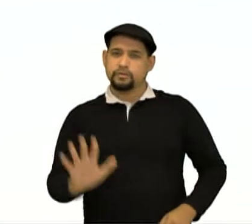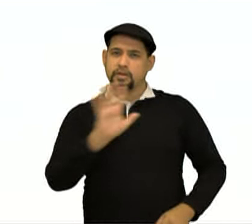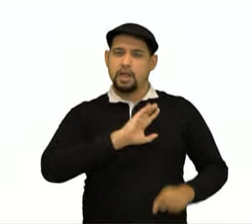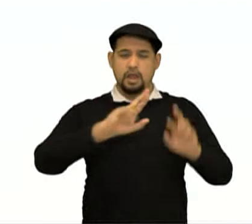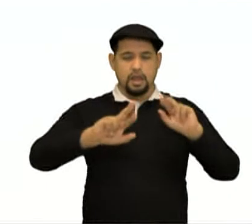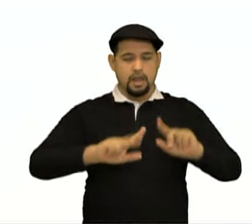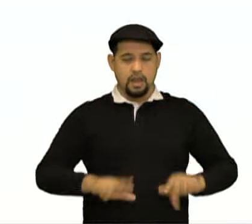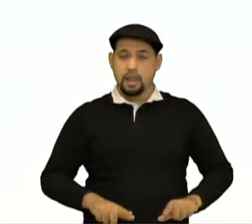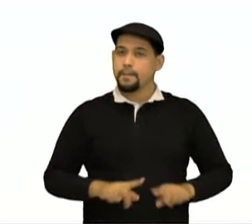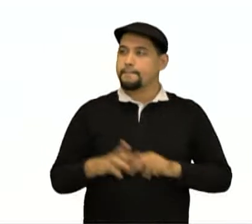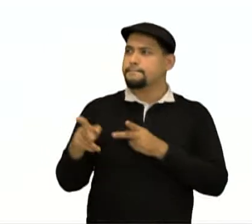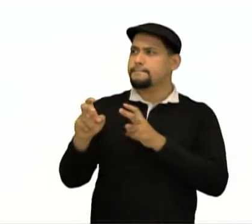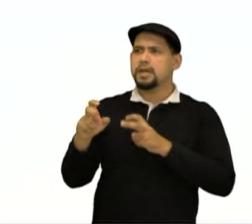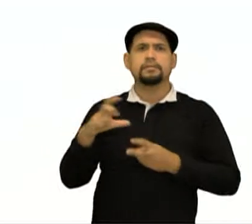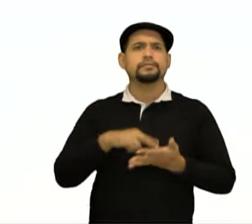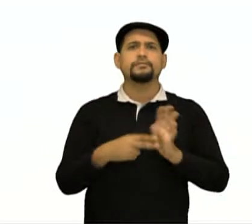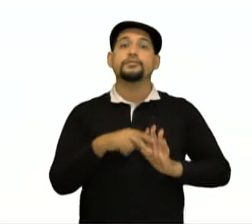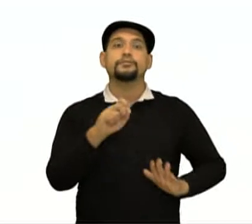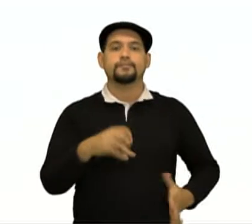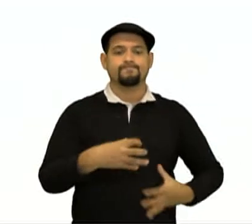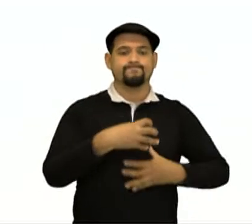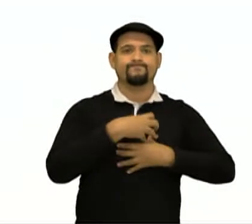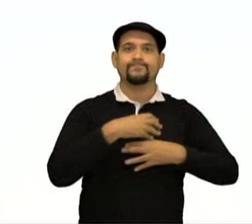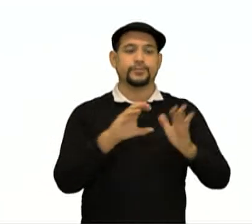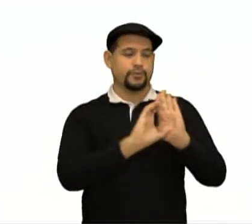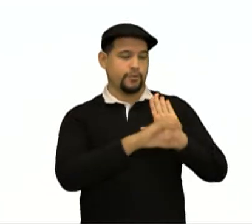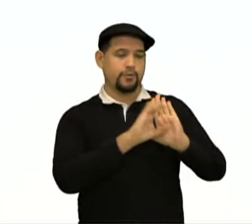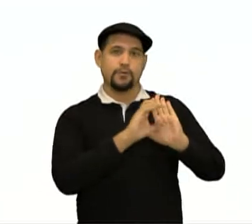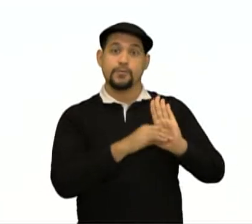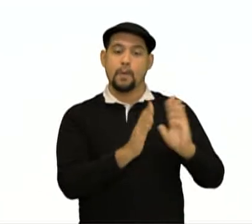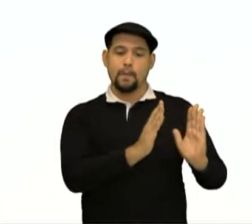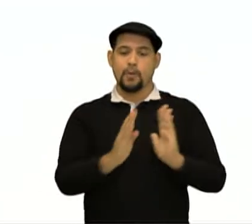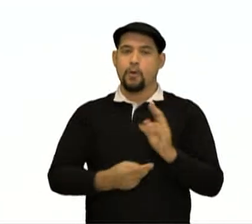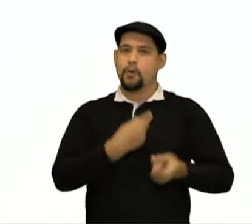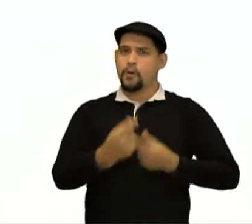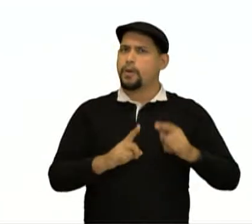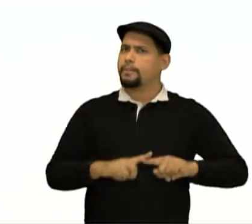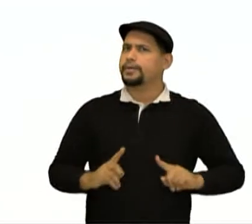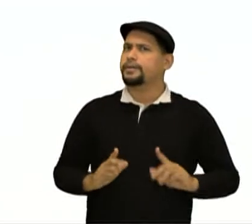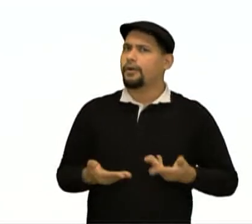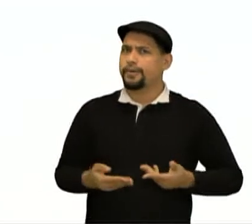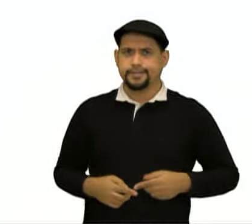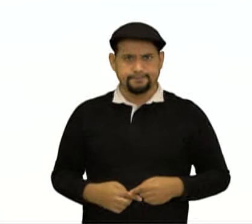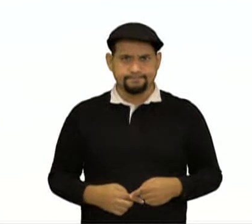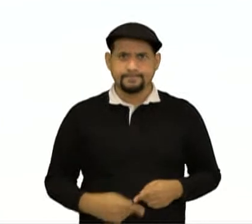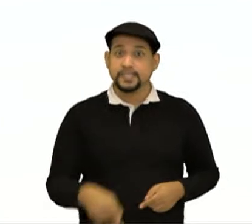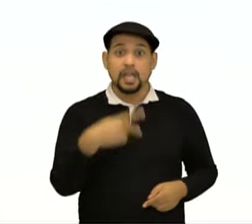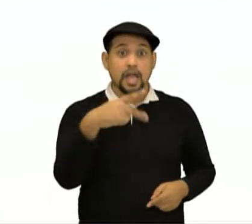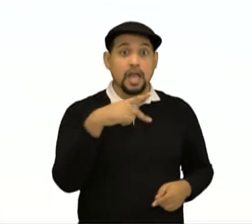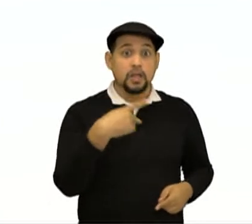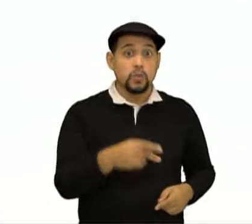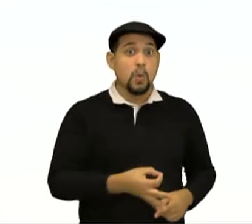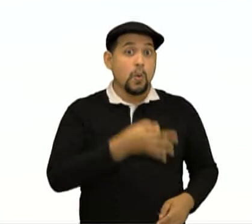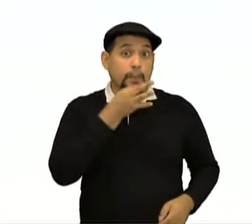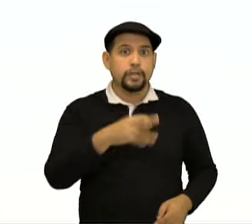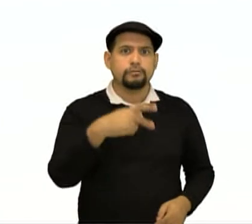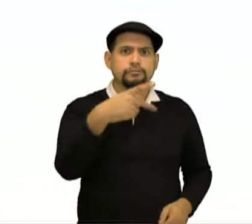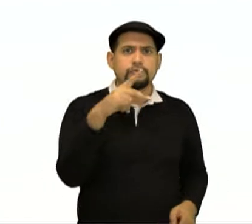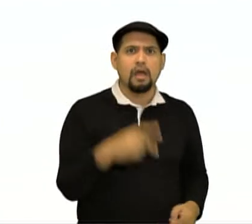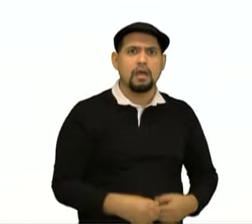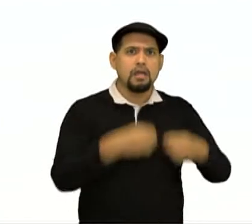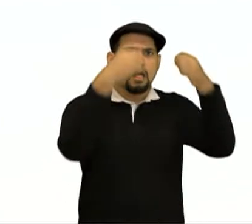diversos tipos veja que é uma forma de conceituar blocos econômicos agora com suas próprias palavras